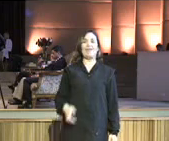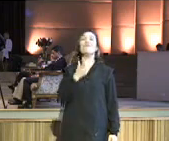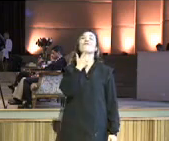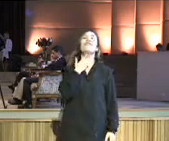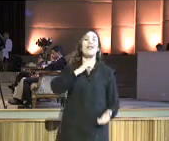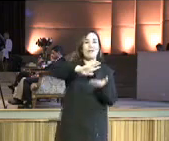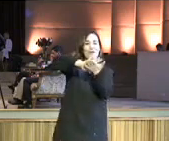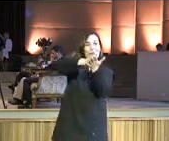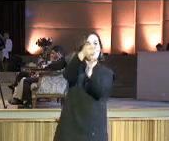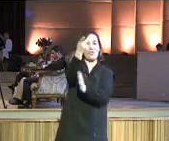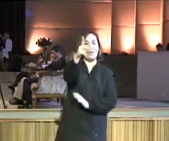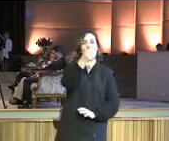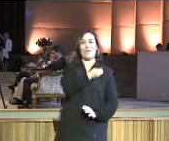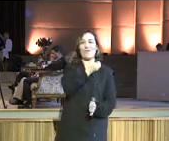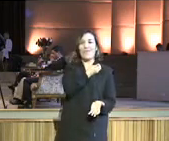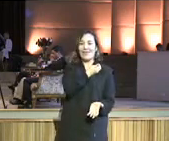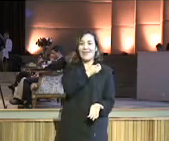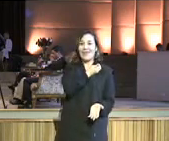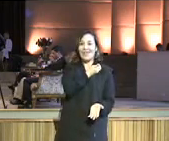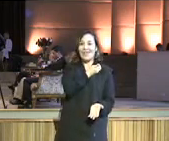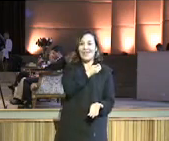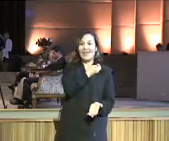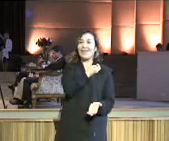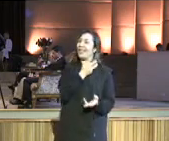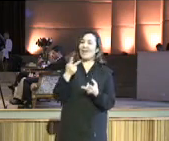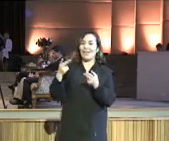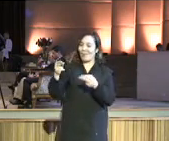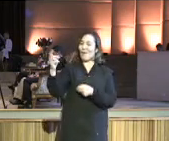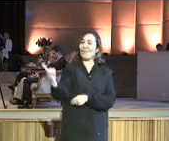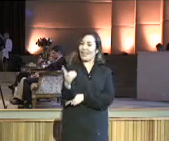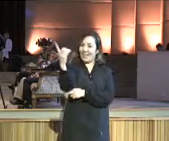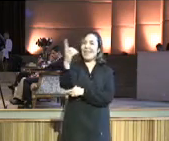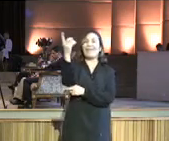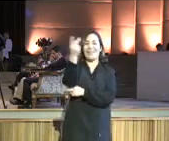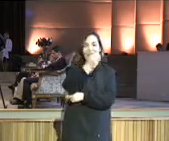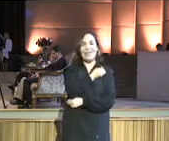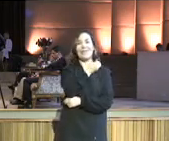Esse é o contexto em que Davi está escrevendo esse salmo.